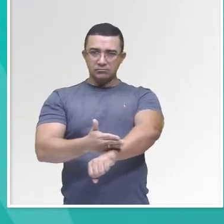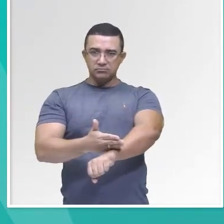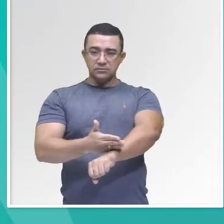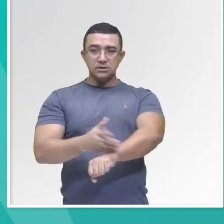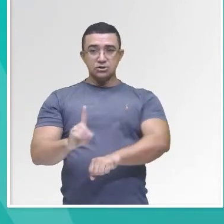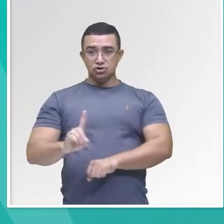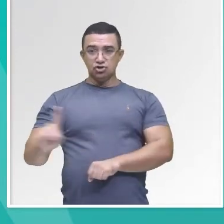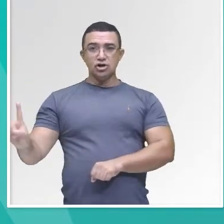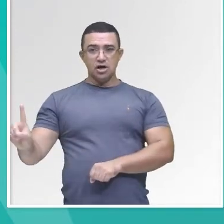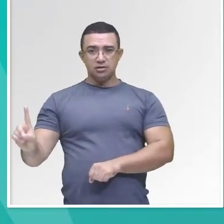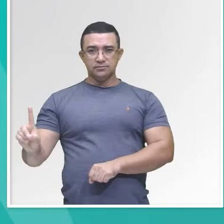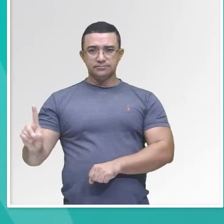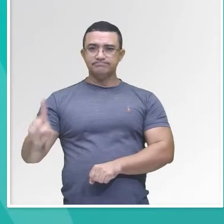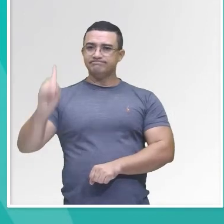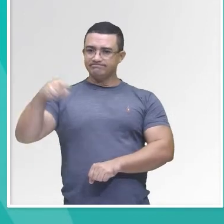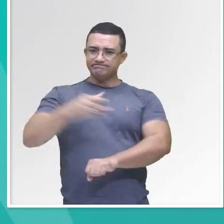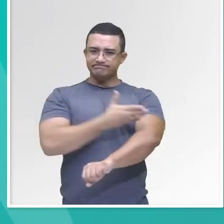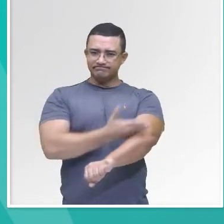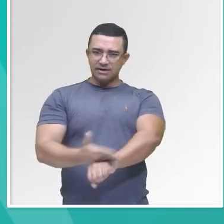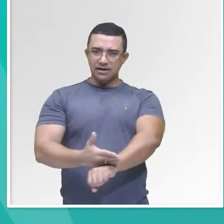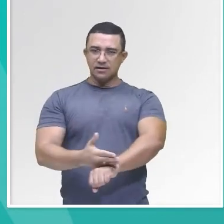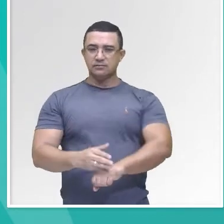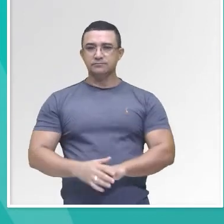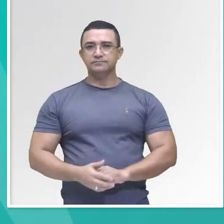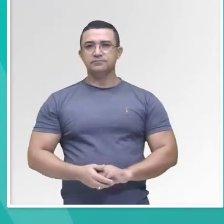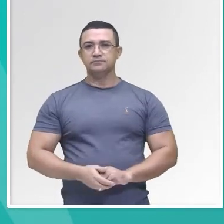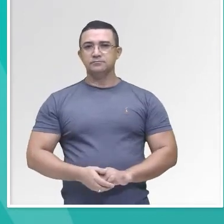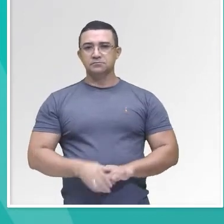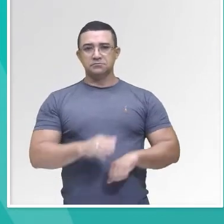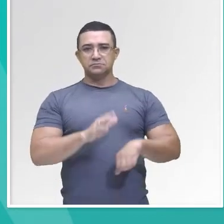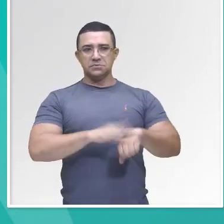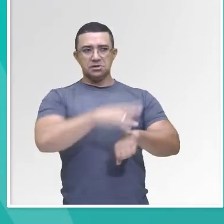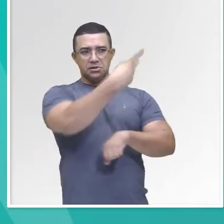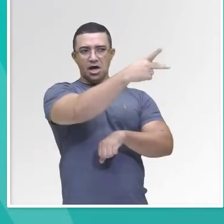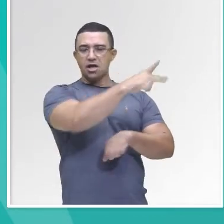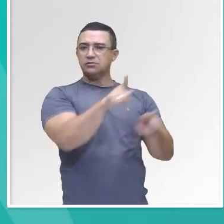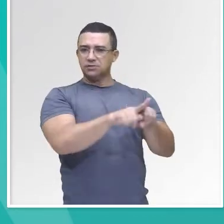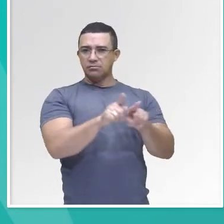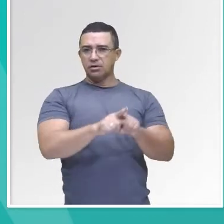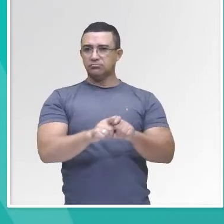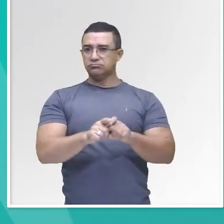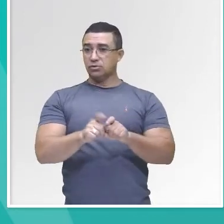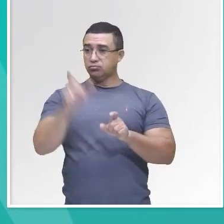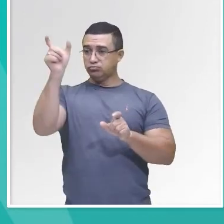direito, tá? Então, e do teu oponente também. Olhando aqui